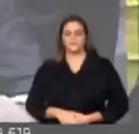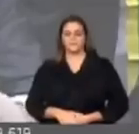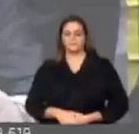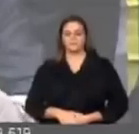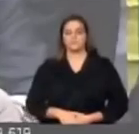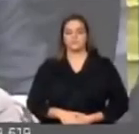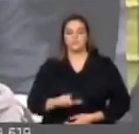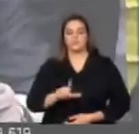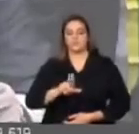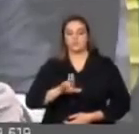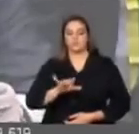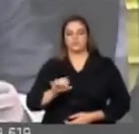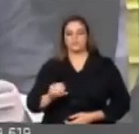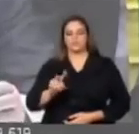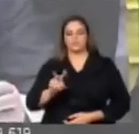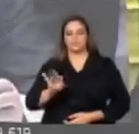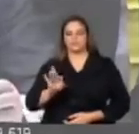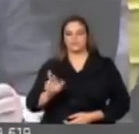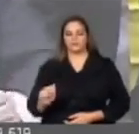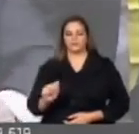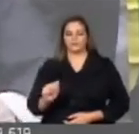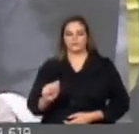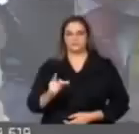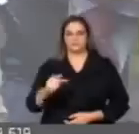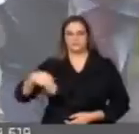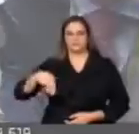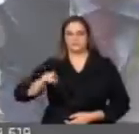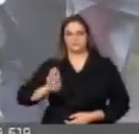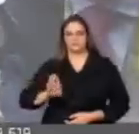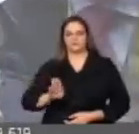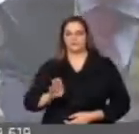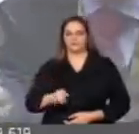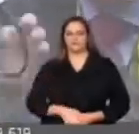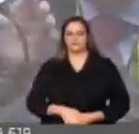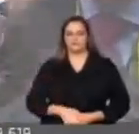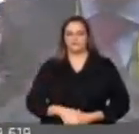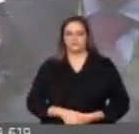Deputado Lúcio Vieira Lima, do PMDB.